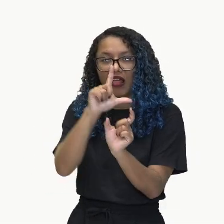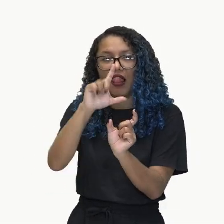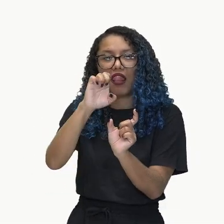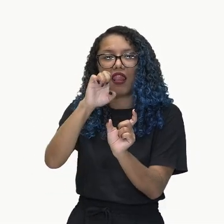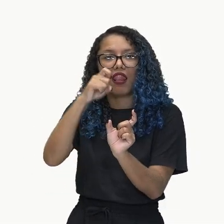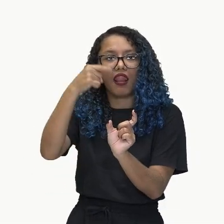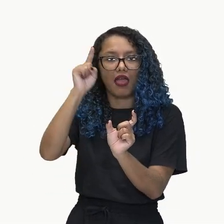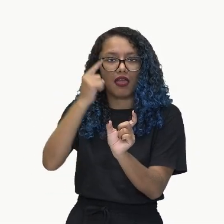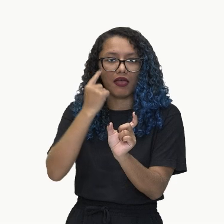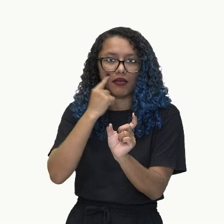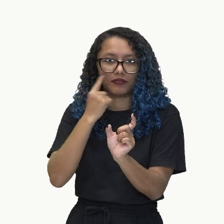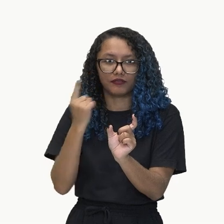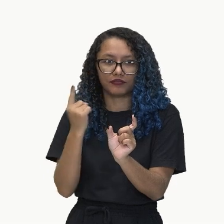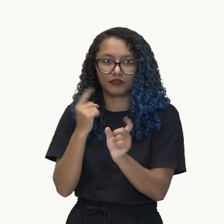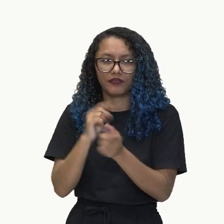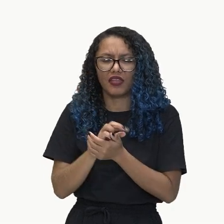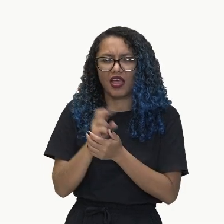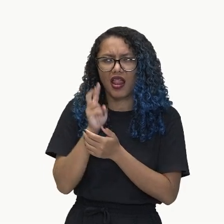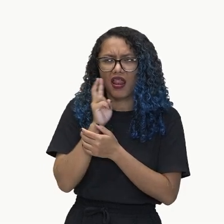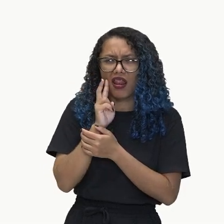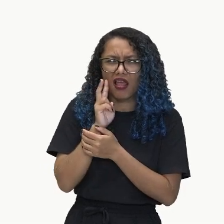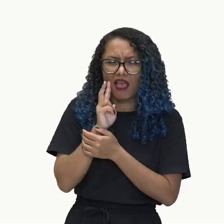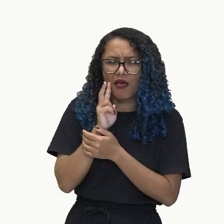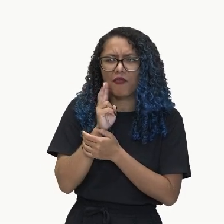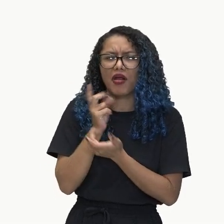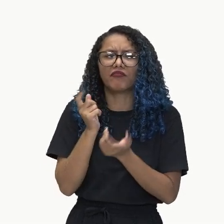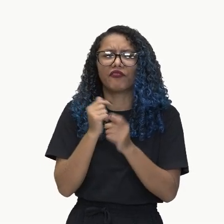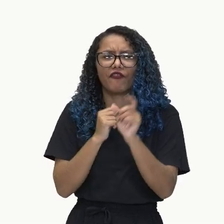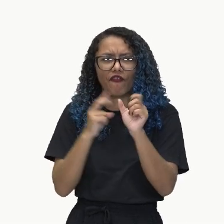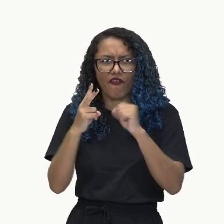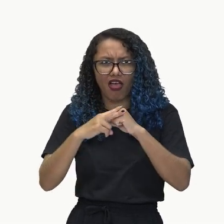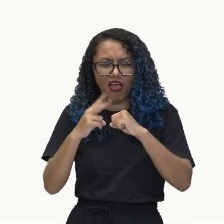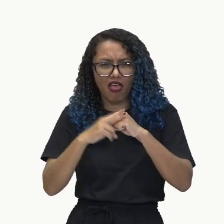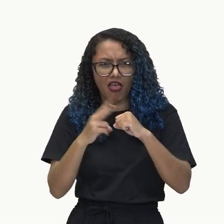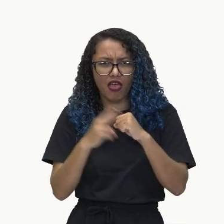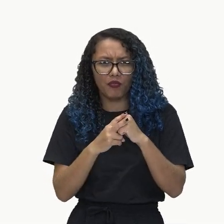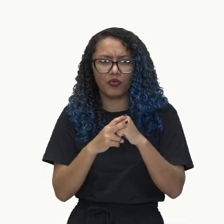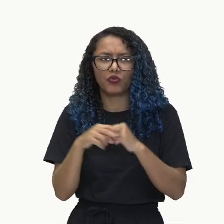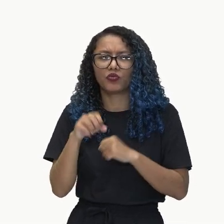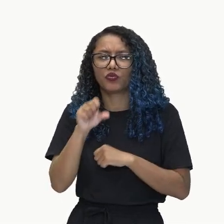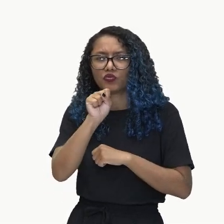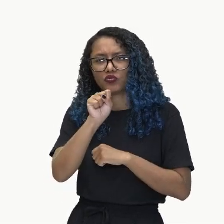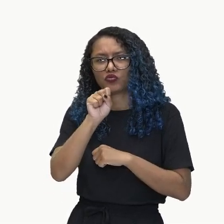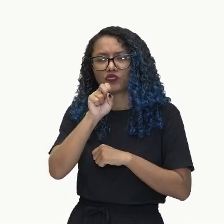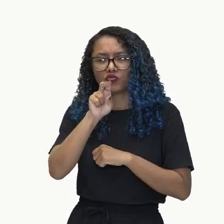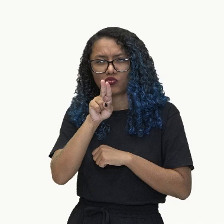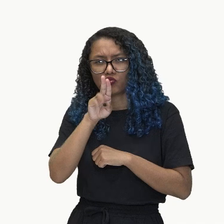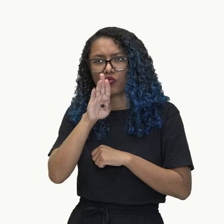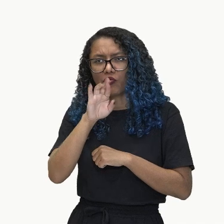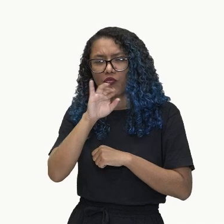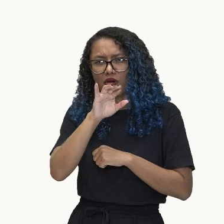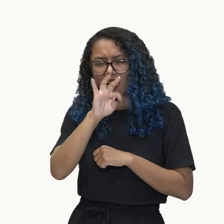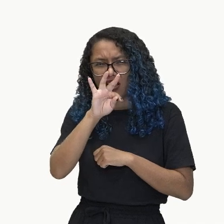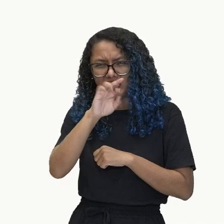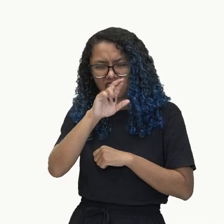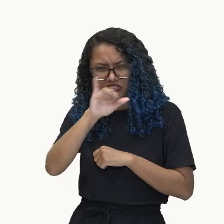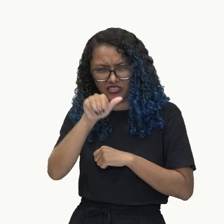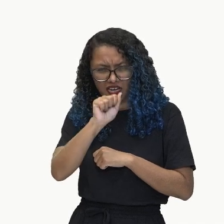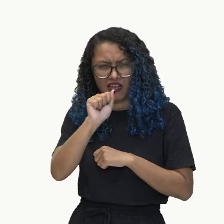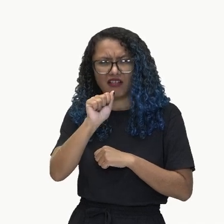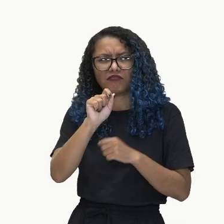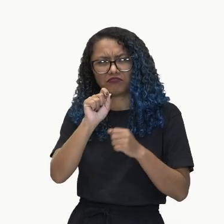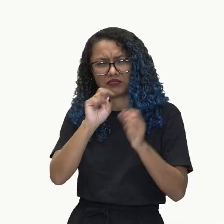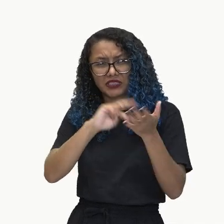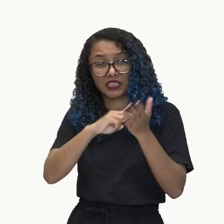sujando lembram do verbo soar que significa o que mesmo sublinhar ou até circular né no caso